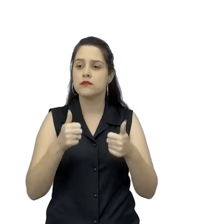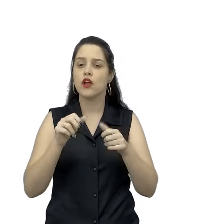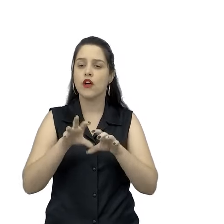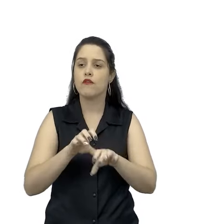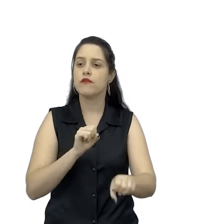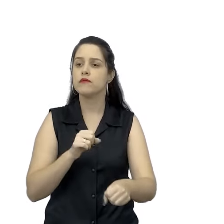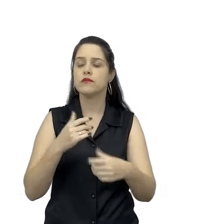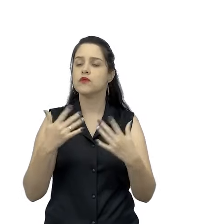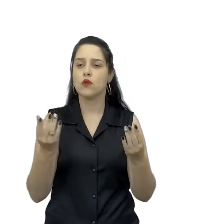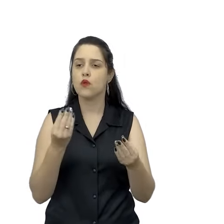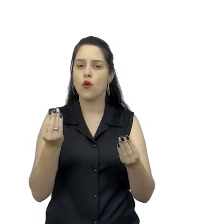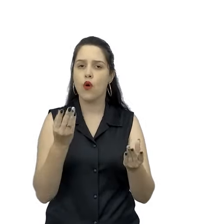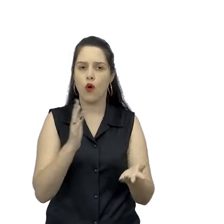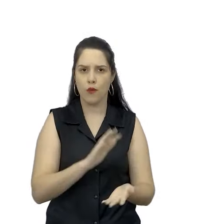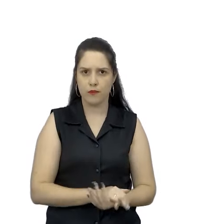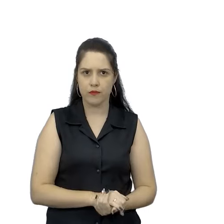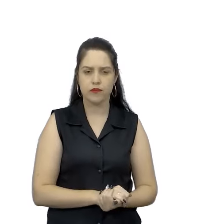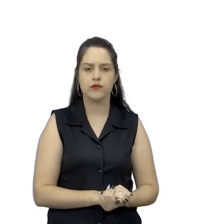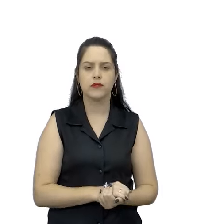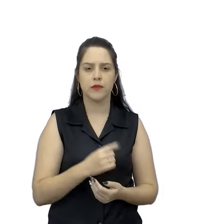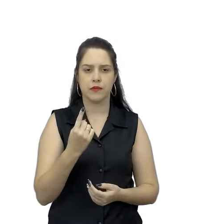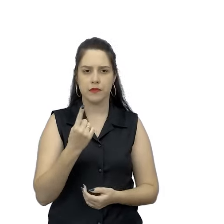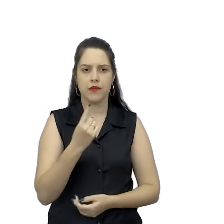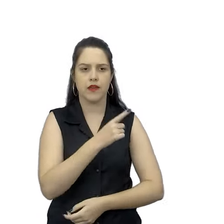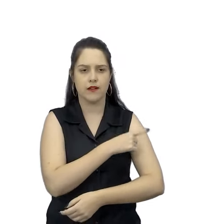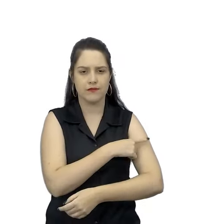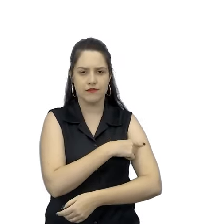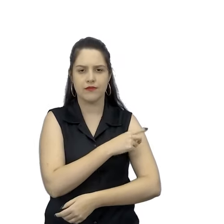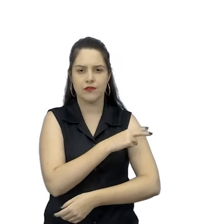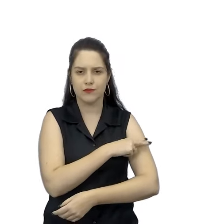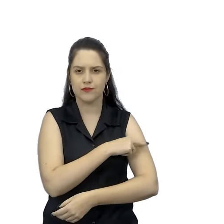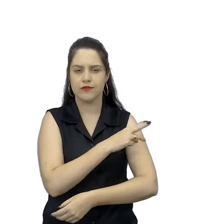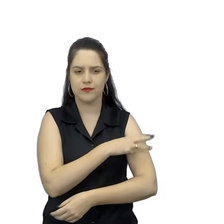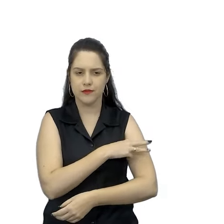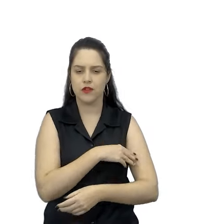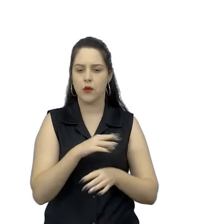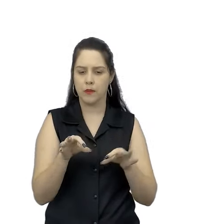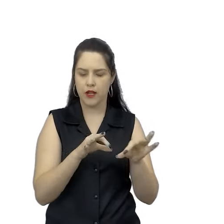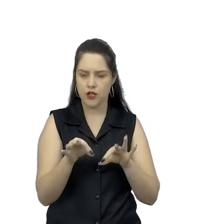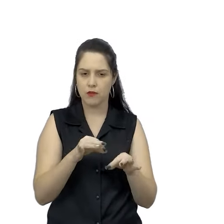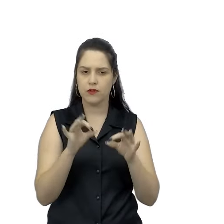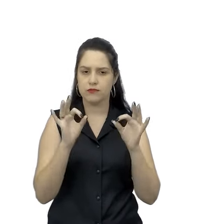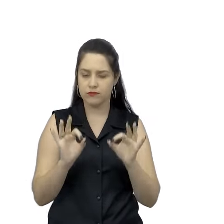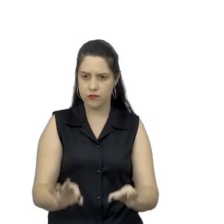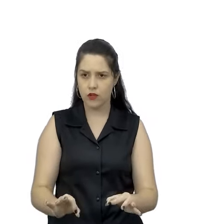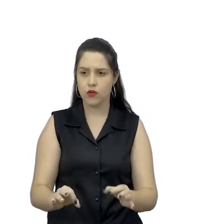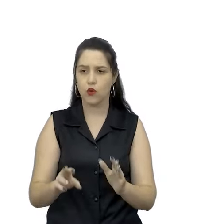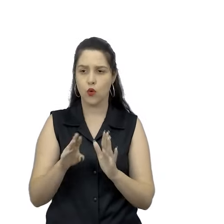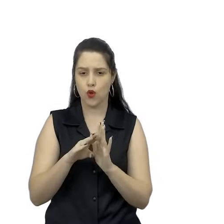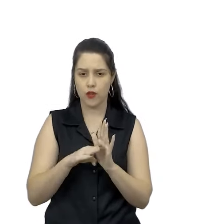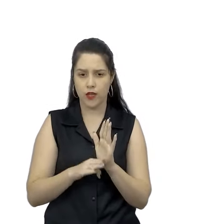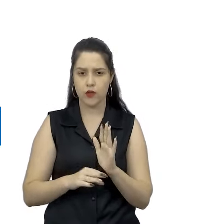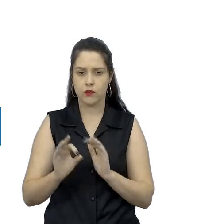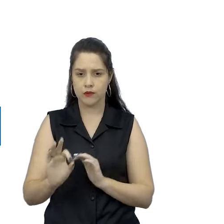de etapa, da formação de ano série, que vai me ajudar dentro desse meu planejamento, dentro desse roteiro que eu